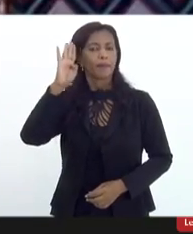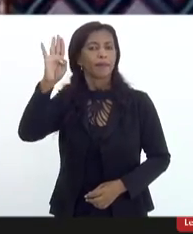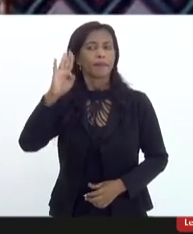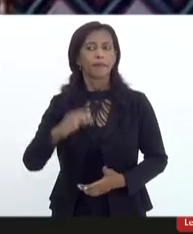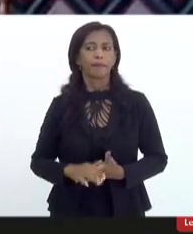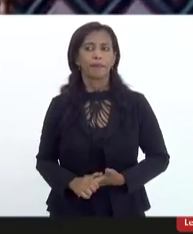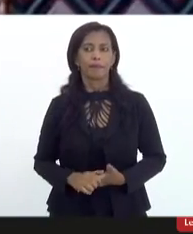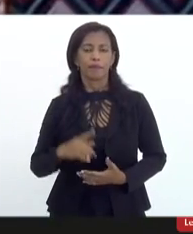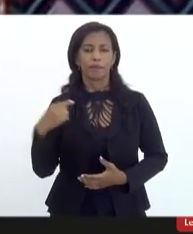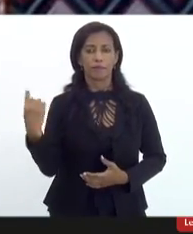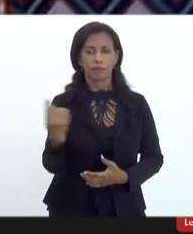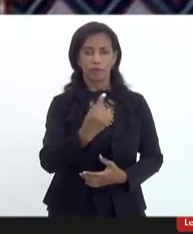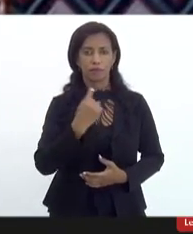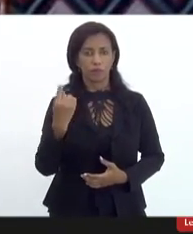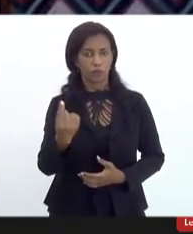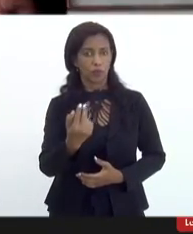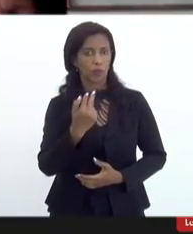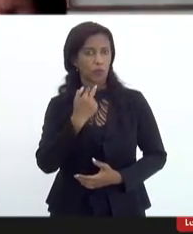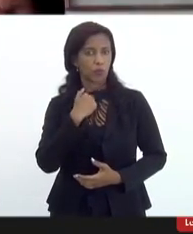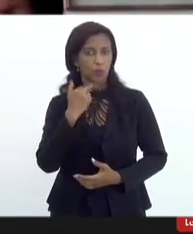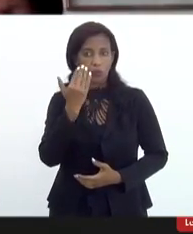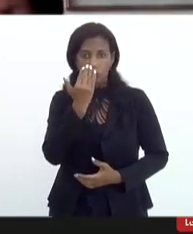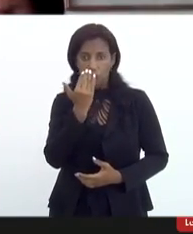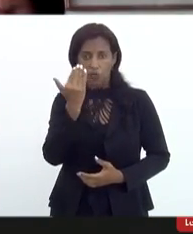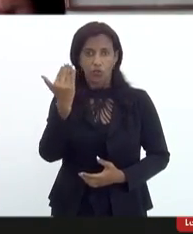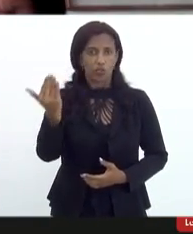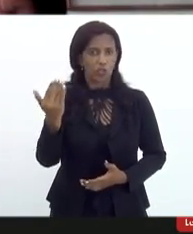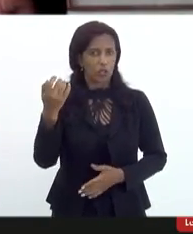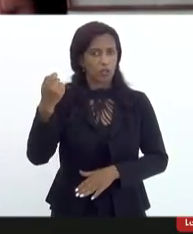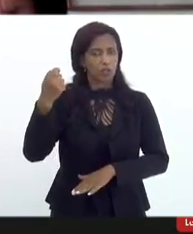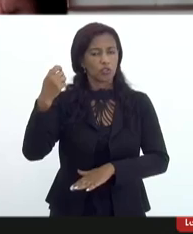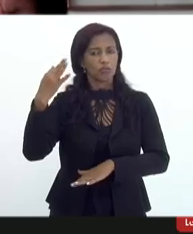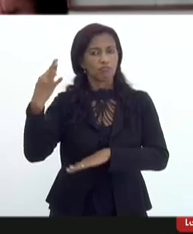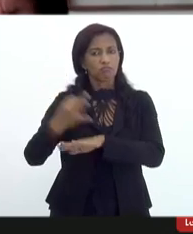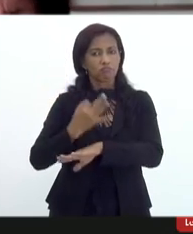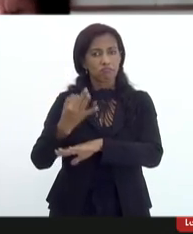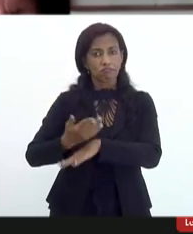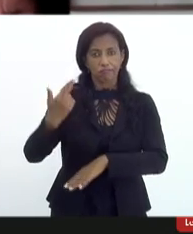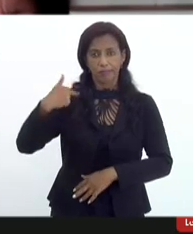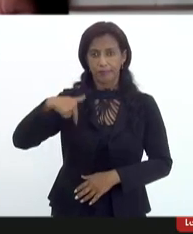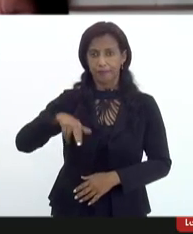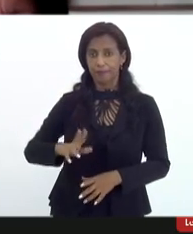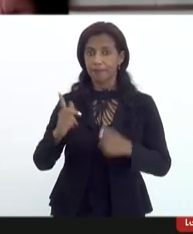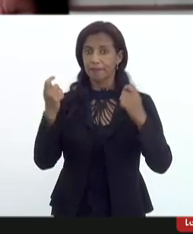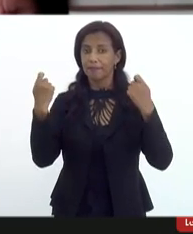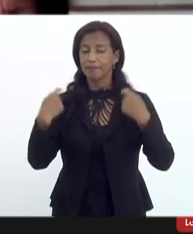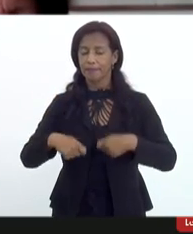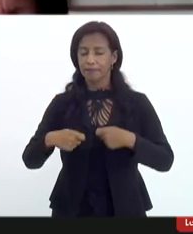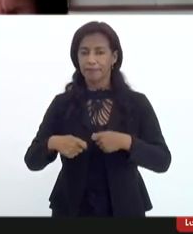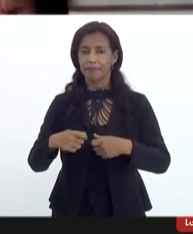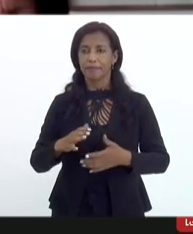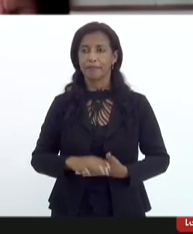principalmente, nós não estamos diante de intolerância religiosa. Isso precisa ser